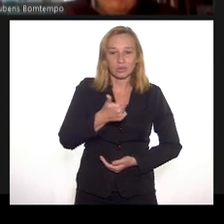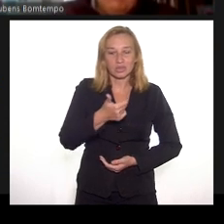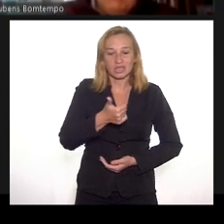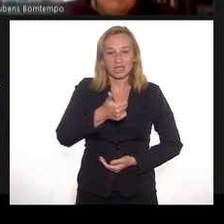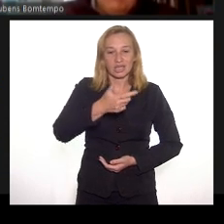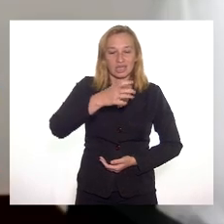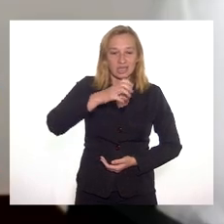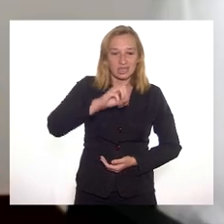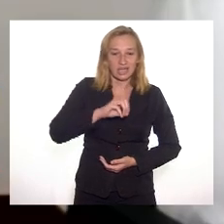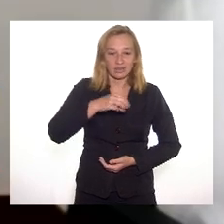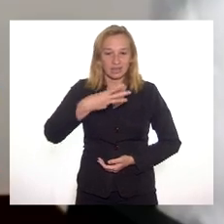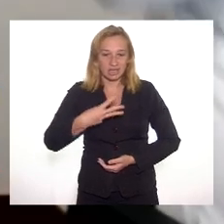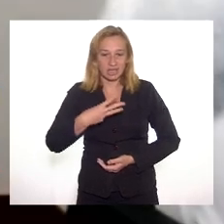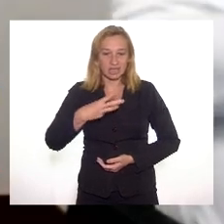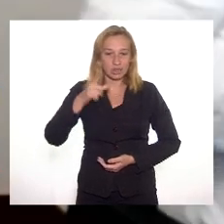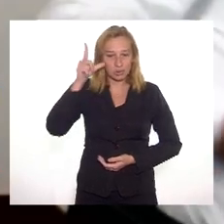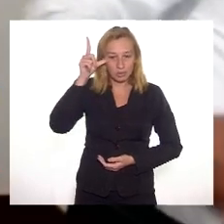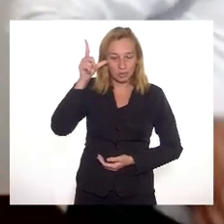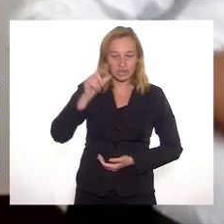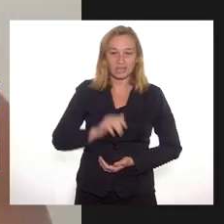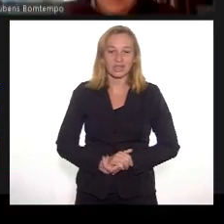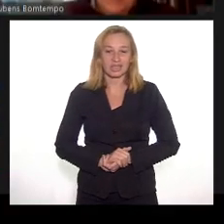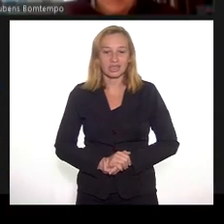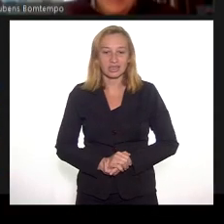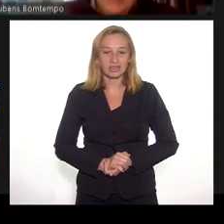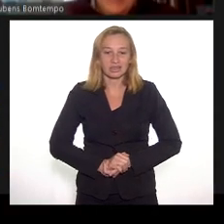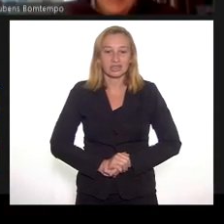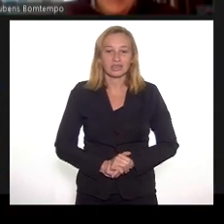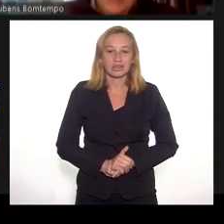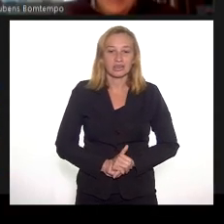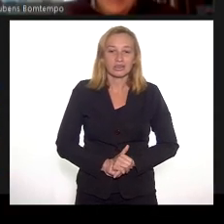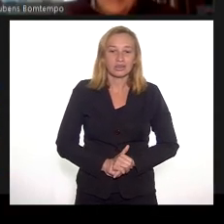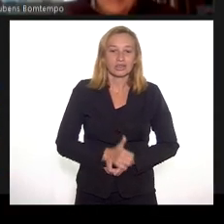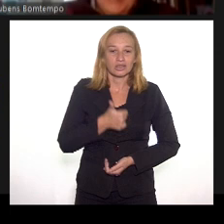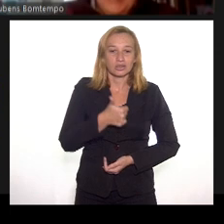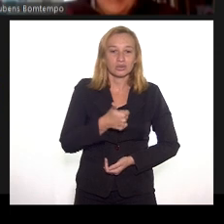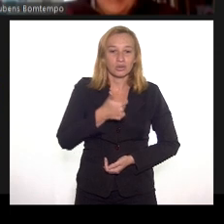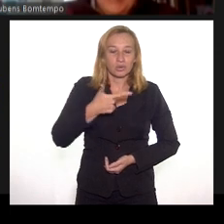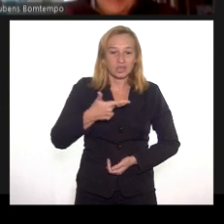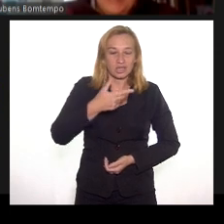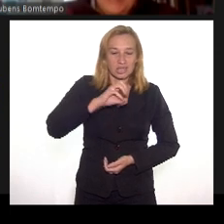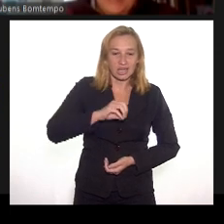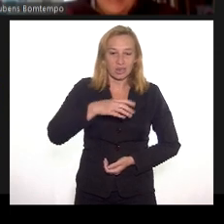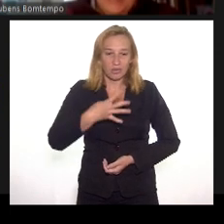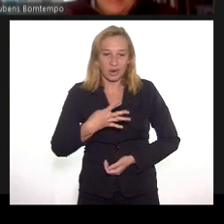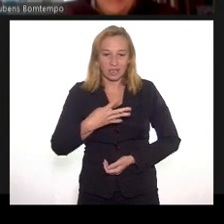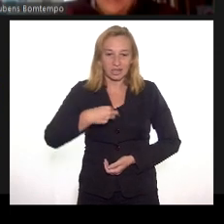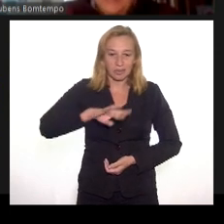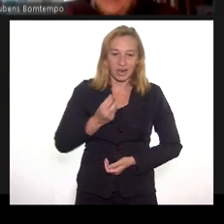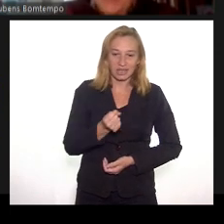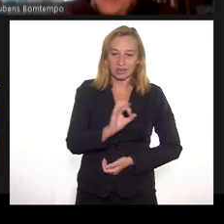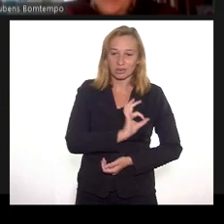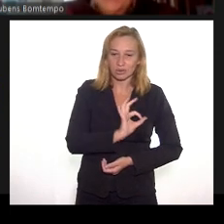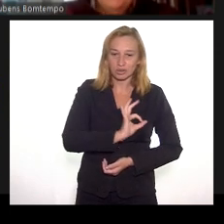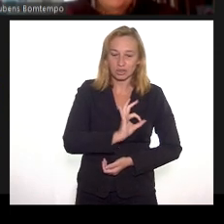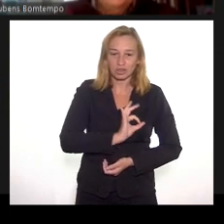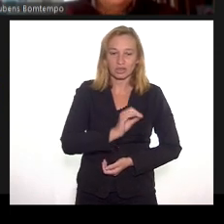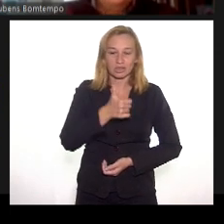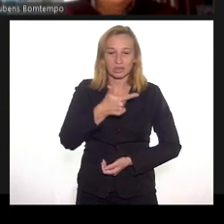1203, a Lúcia Helena, no 1203, 1204, Marta Rocha,